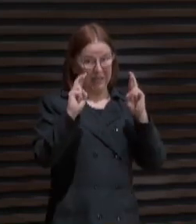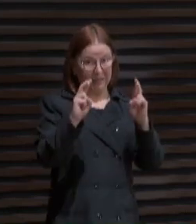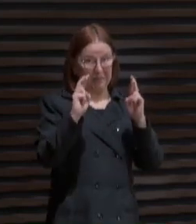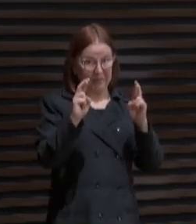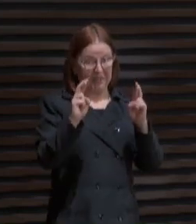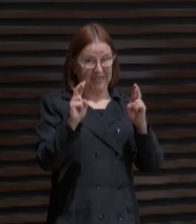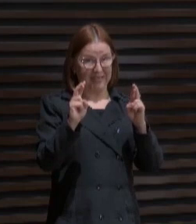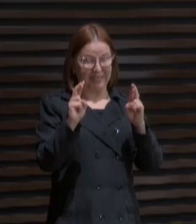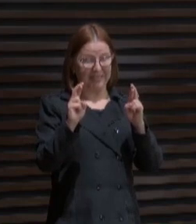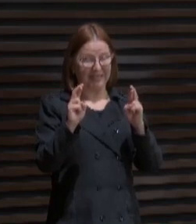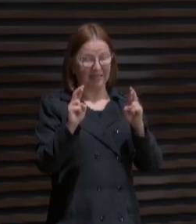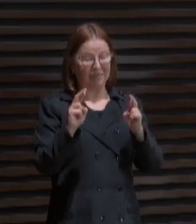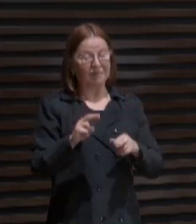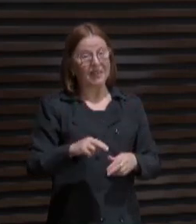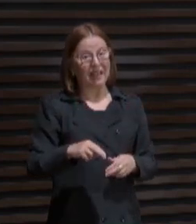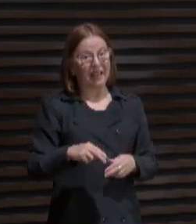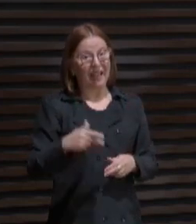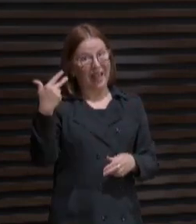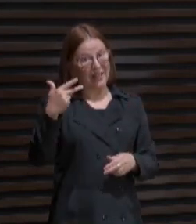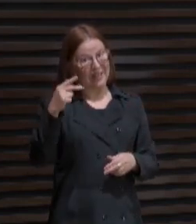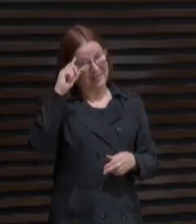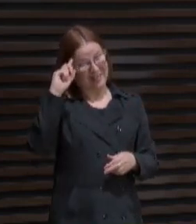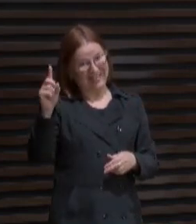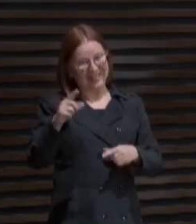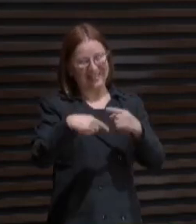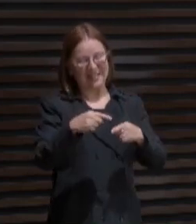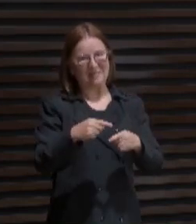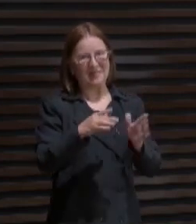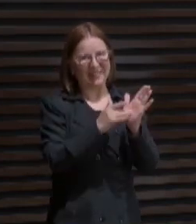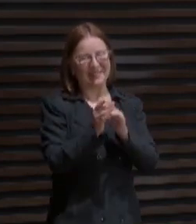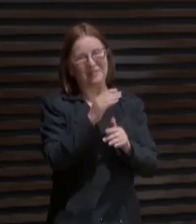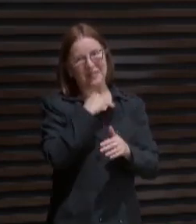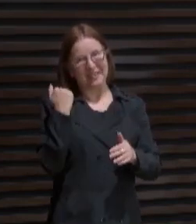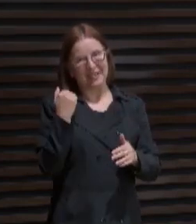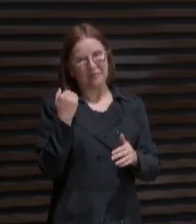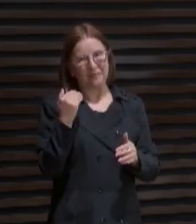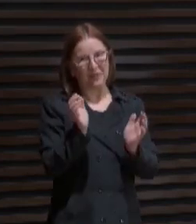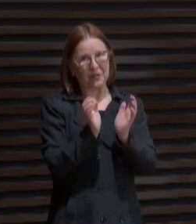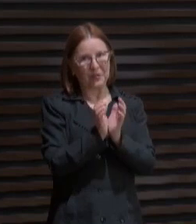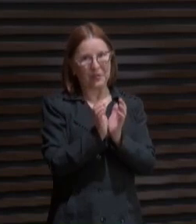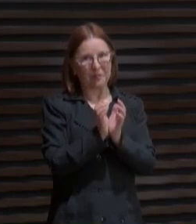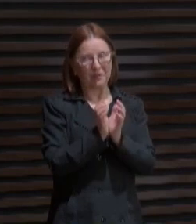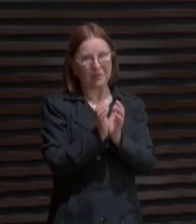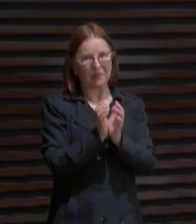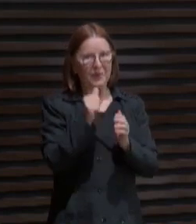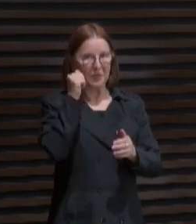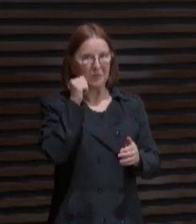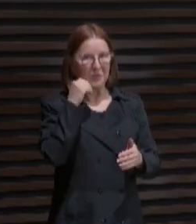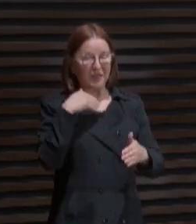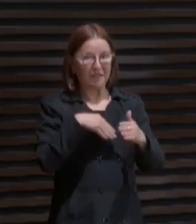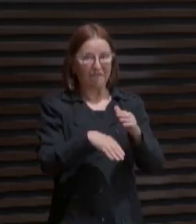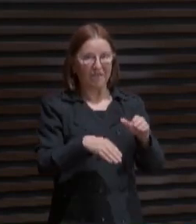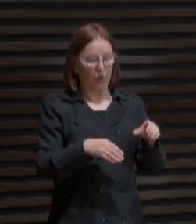no 3º dia após a morte de Jesus, mulheres vão ao túmulo. Após a sua morte dolorosa,